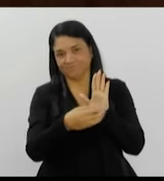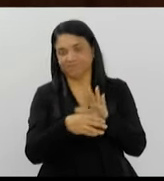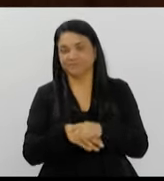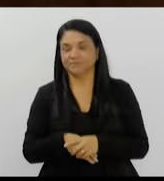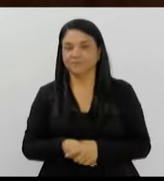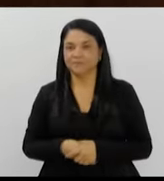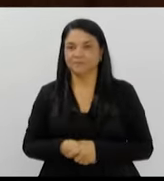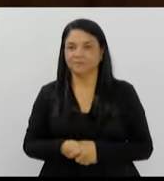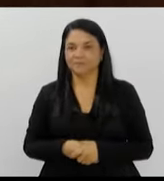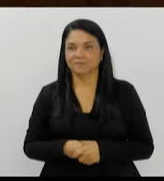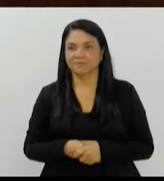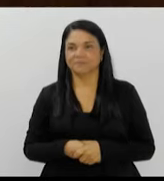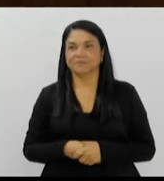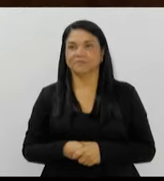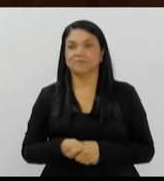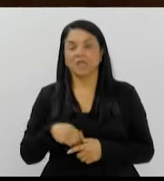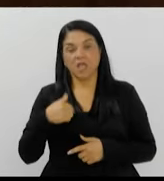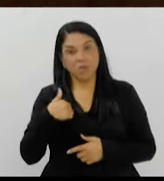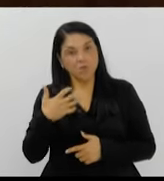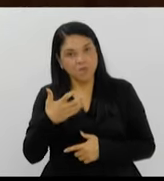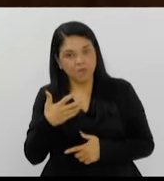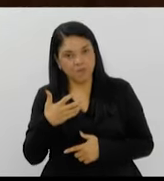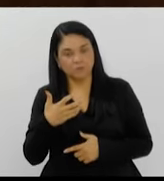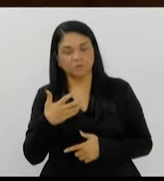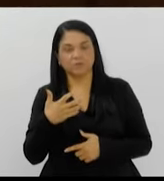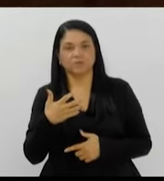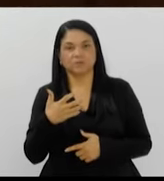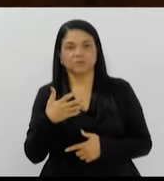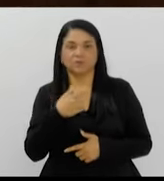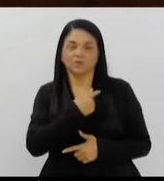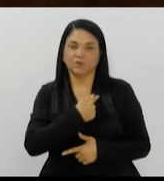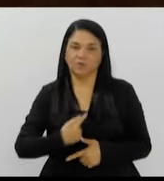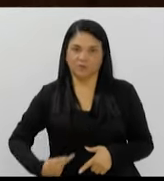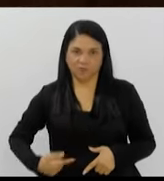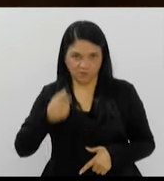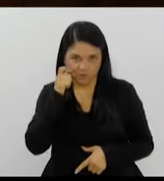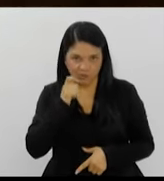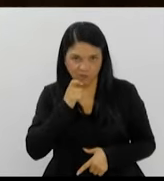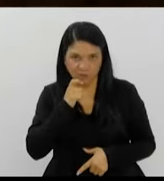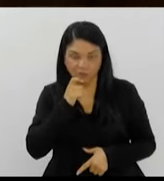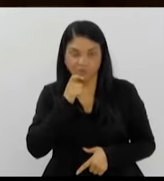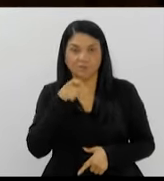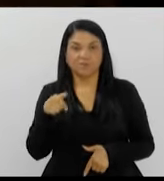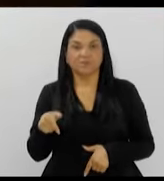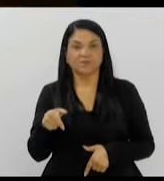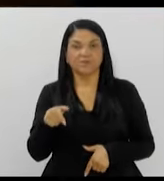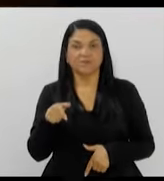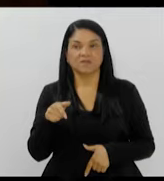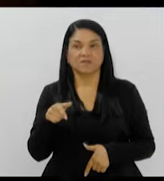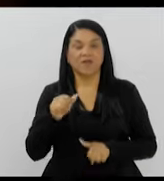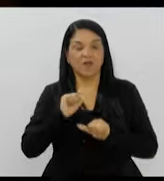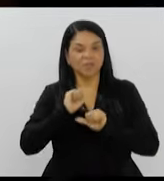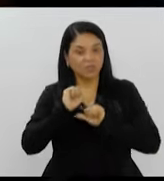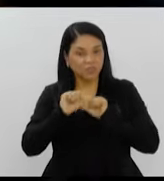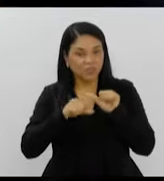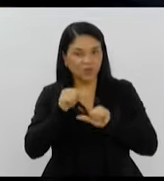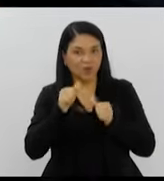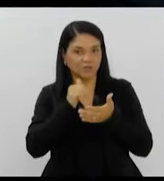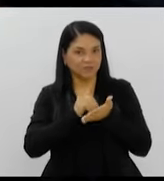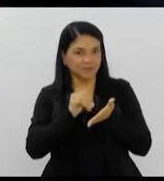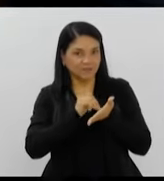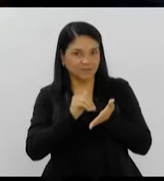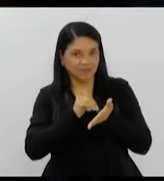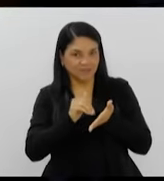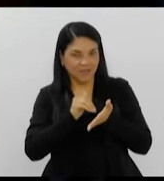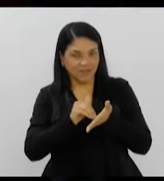elogiando eu espero sinceramente Governador que essa troca não não tenha